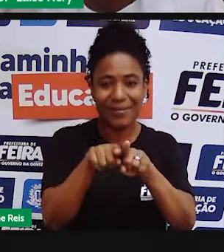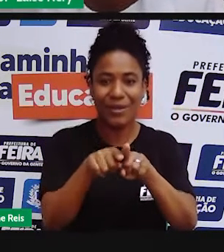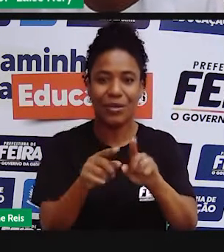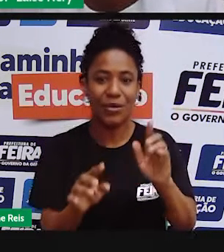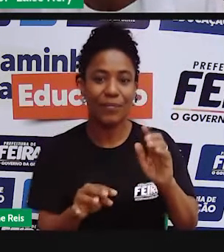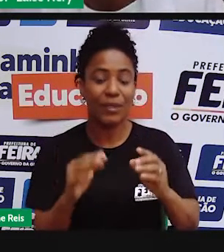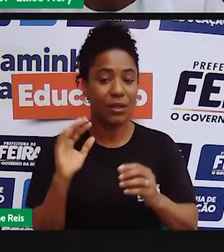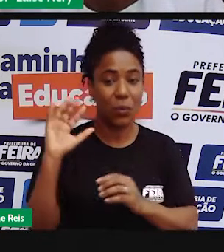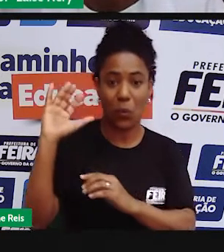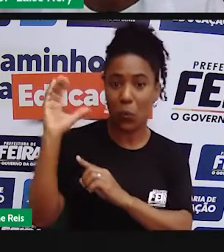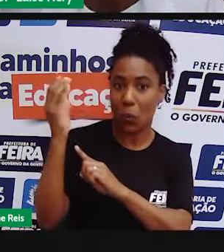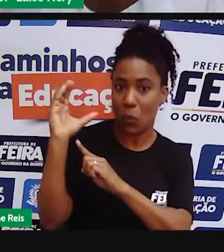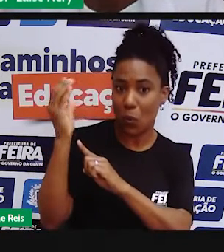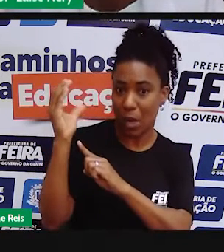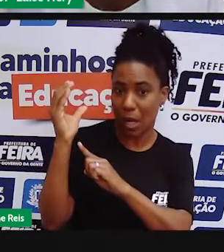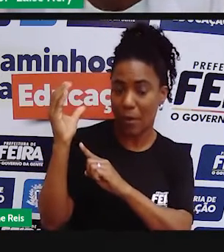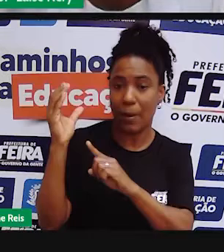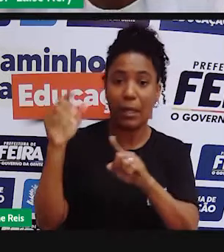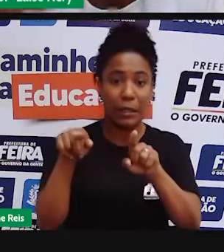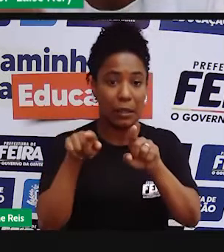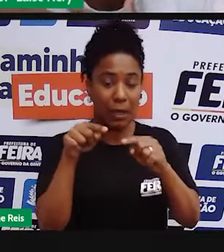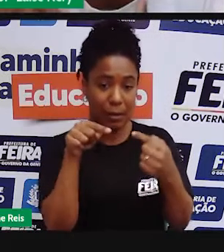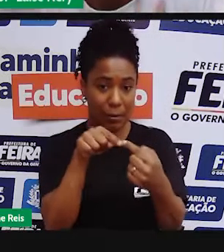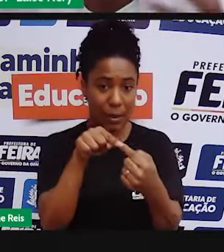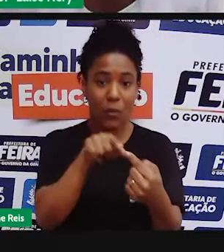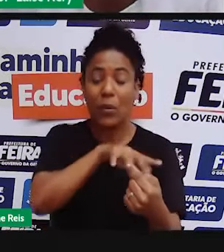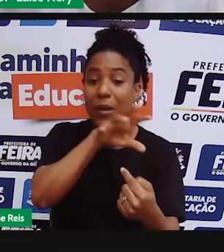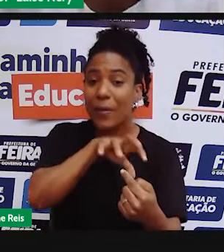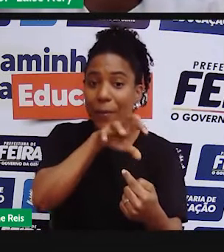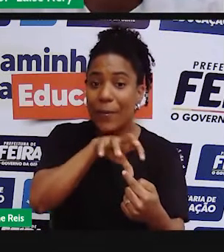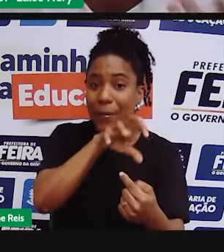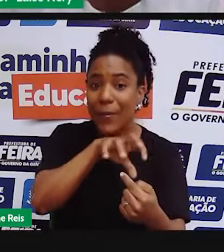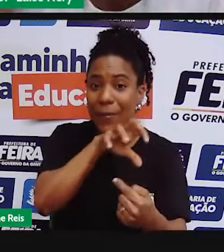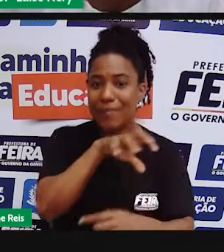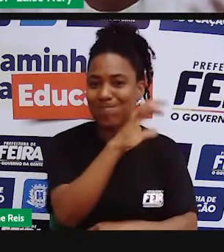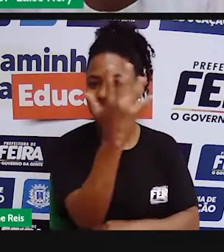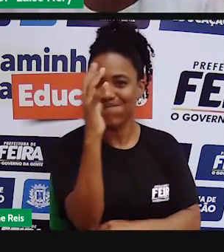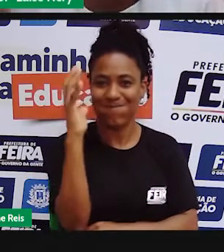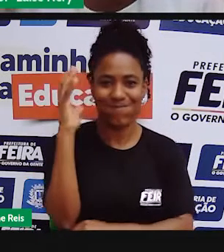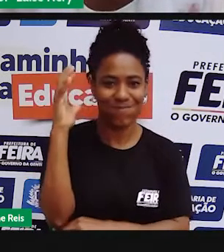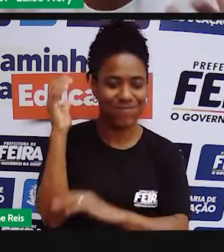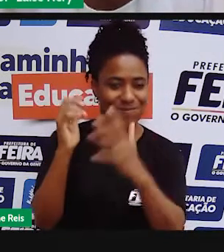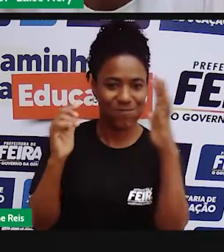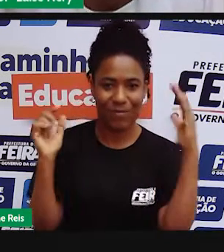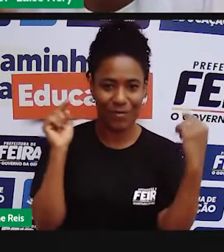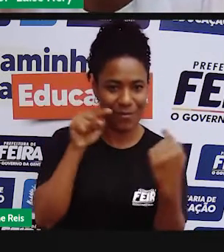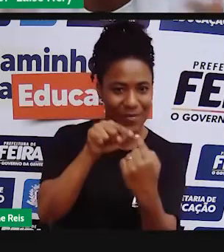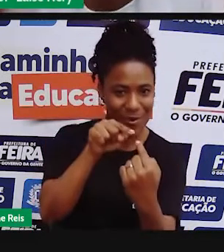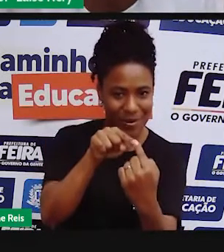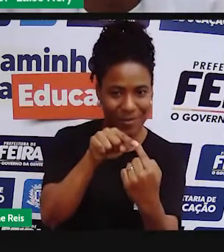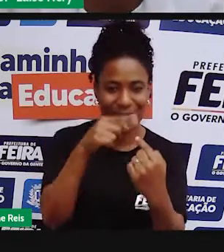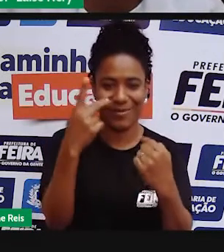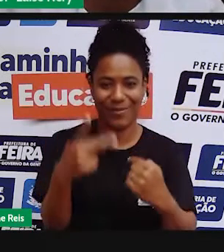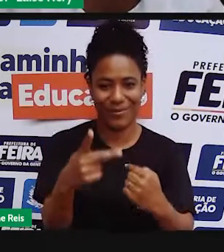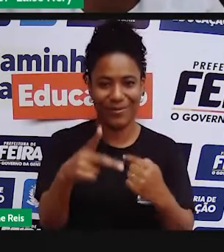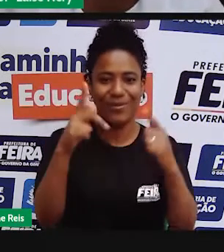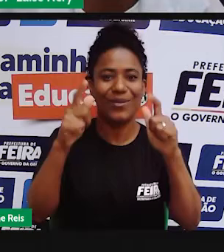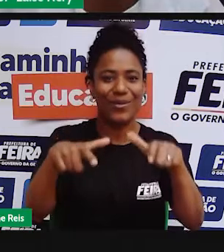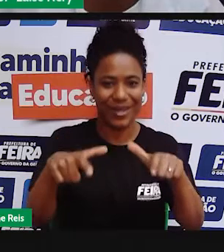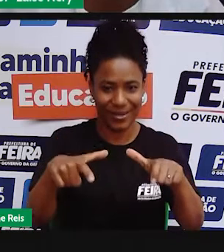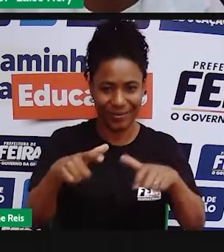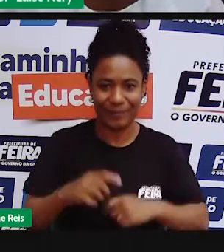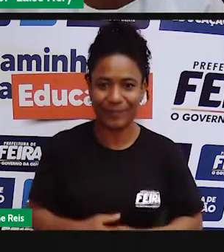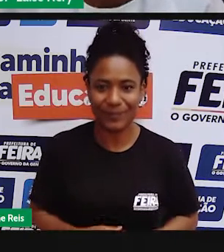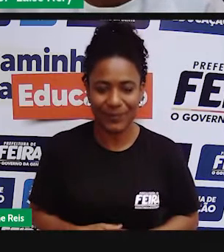consequência, tem os animais, ou seja, a fauna específica daqueles locais, desses